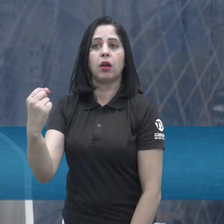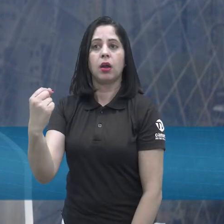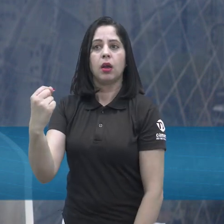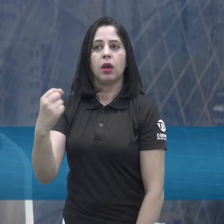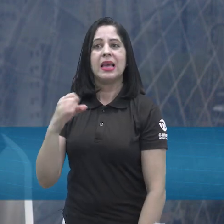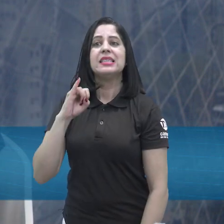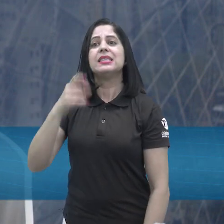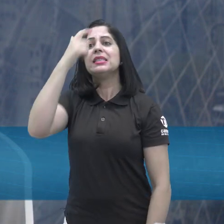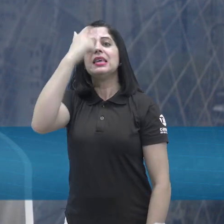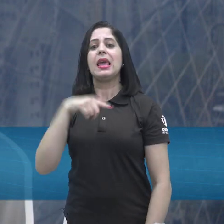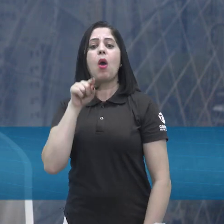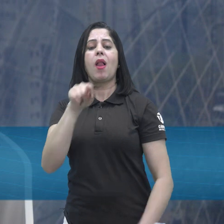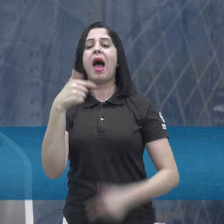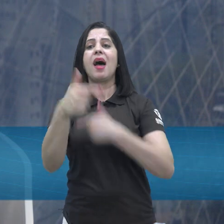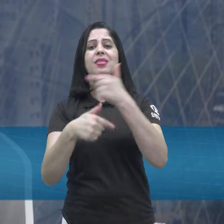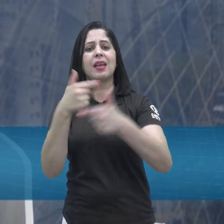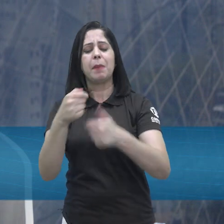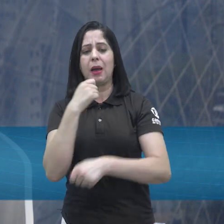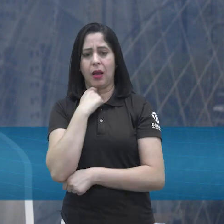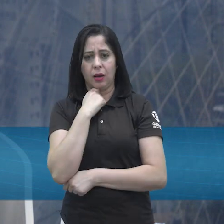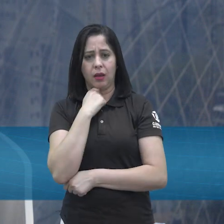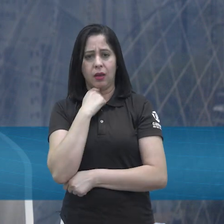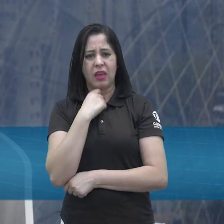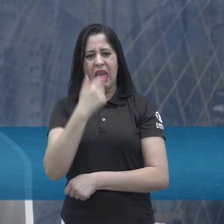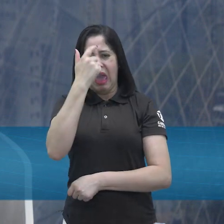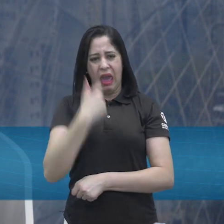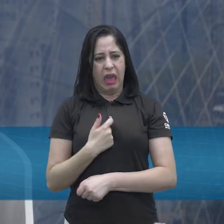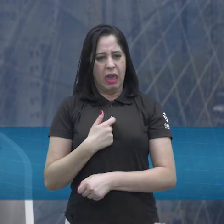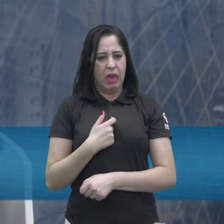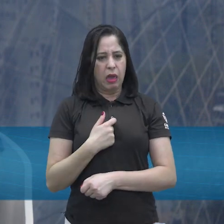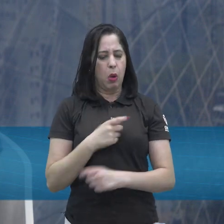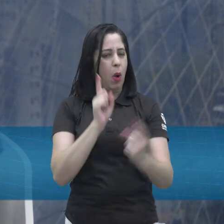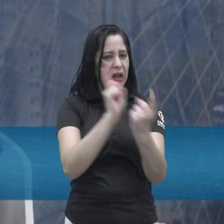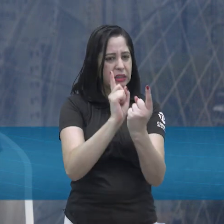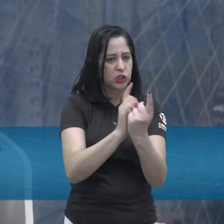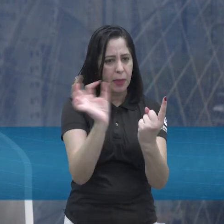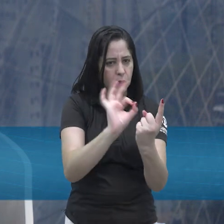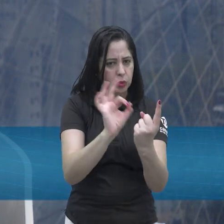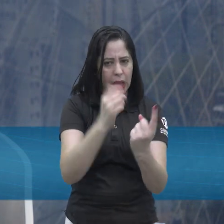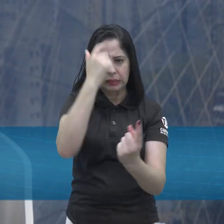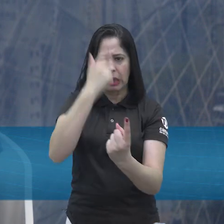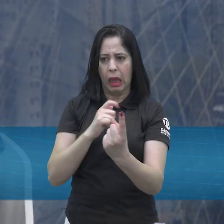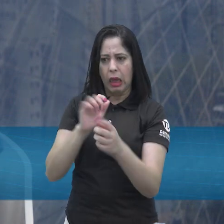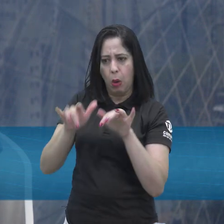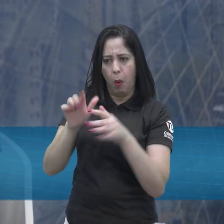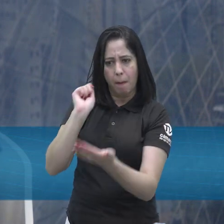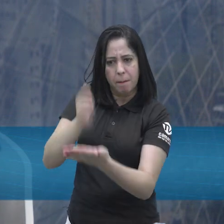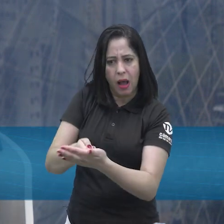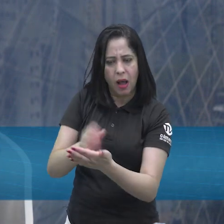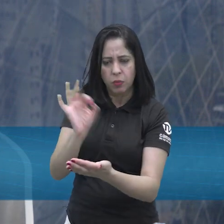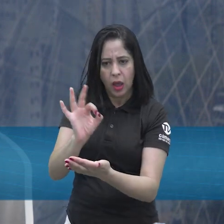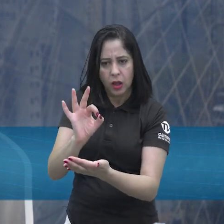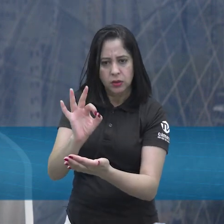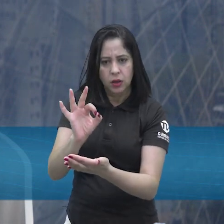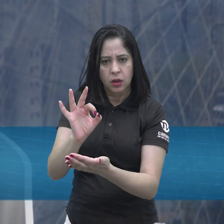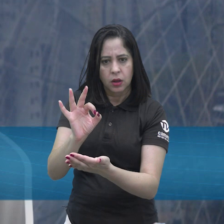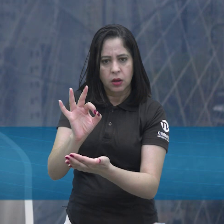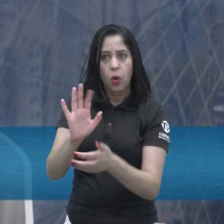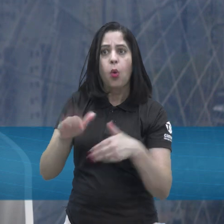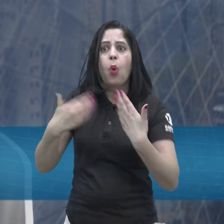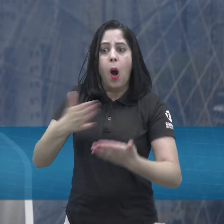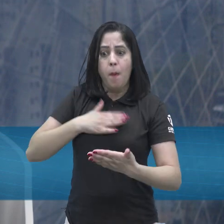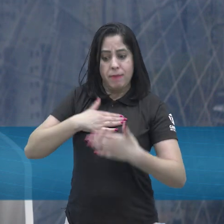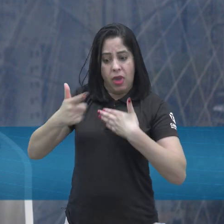estivesse trabalhando naquele espaço, se eu não vou embalar, se eu não vou atender, se eu não vou fazer o pagamento, qual é o meu papel dentro